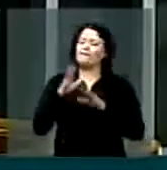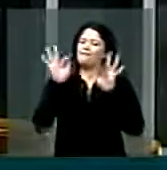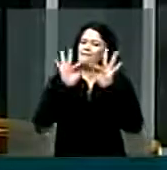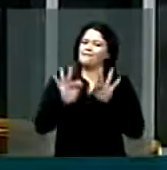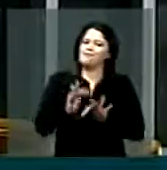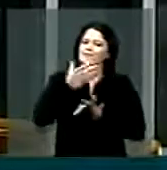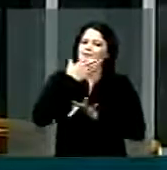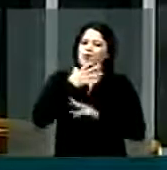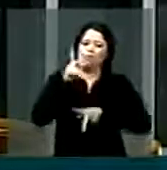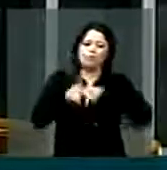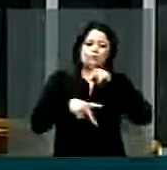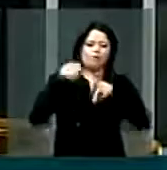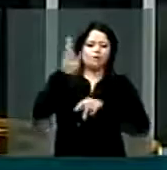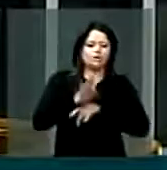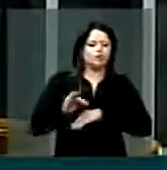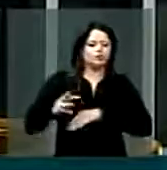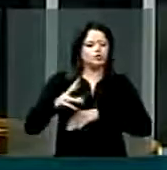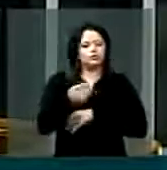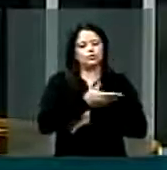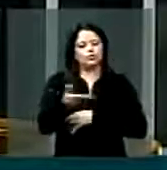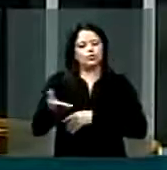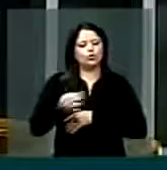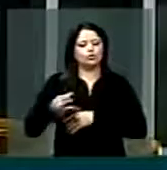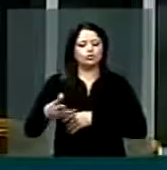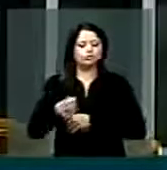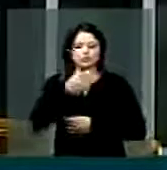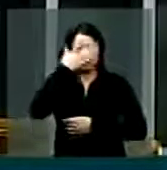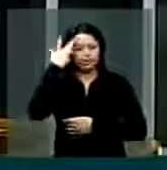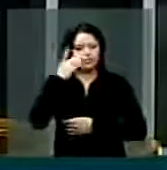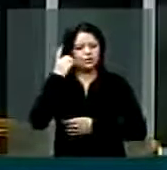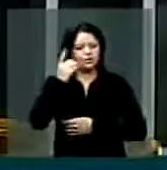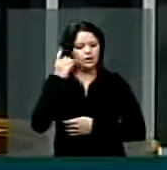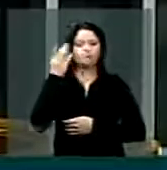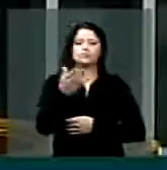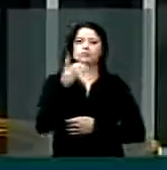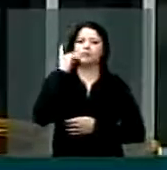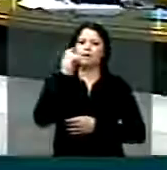povo brasileiro, aos meus colegas deputados e a Vossa Excelência, especialmente, deputada Amaury.